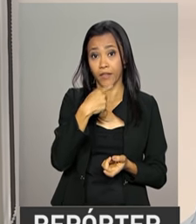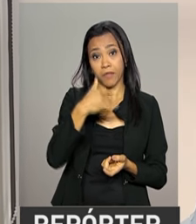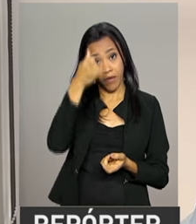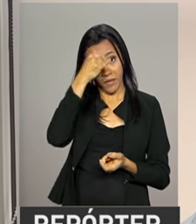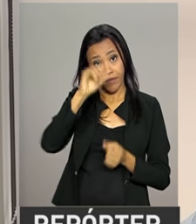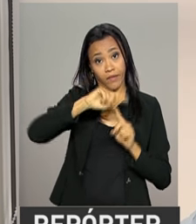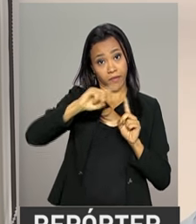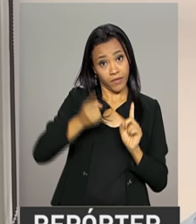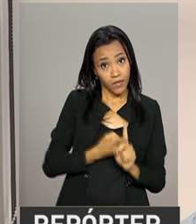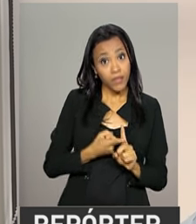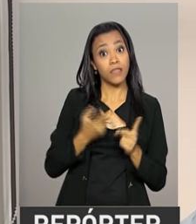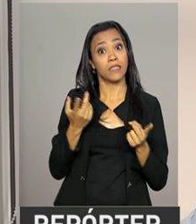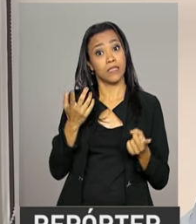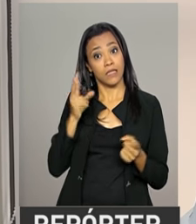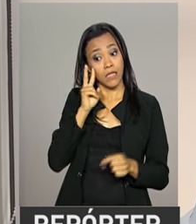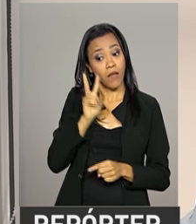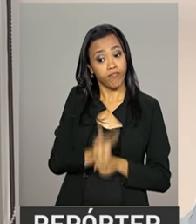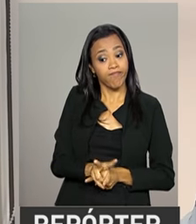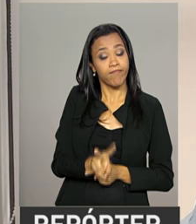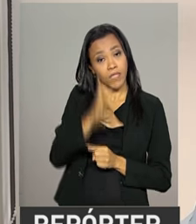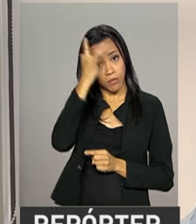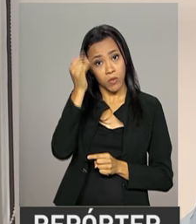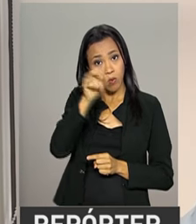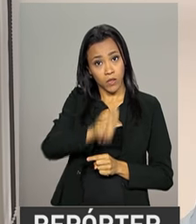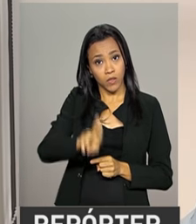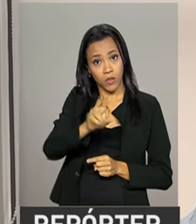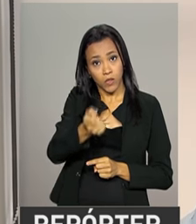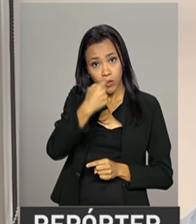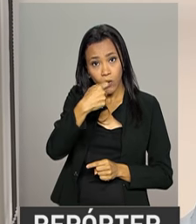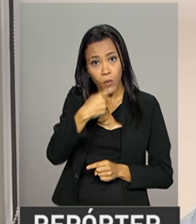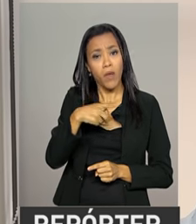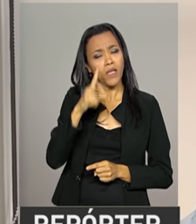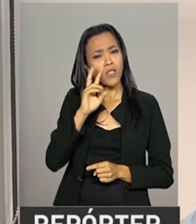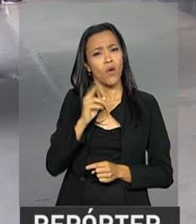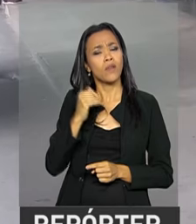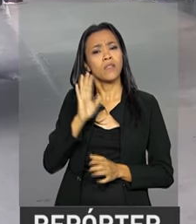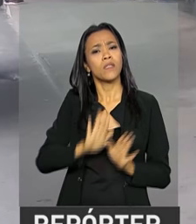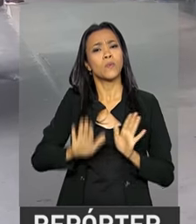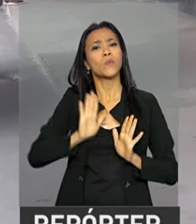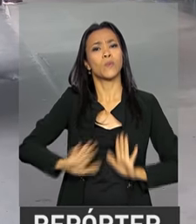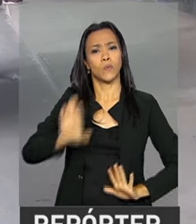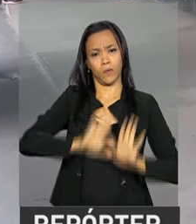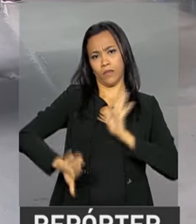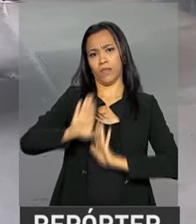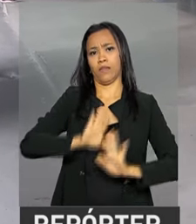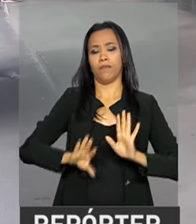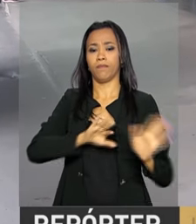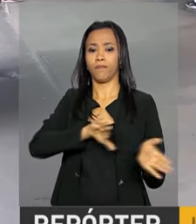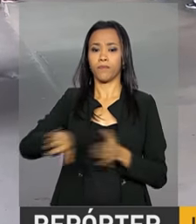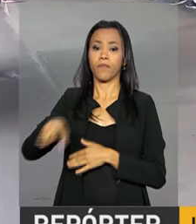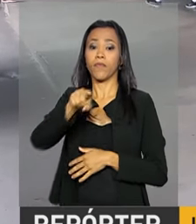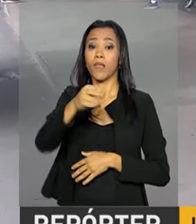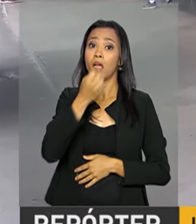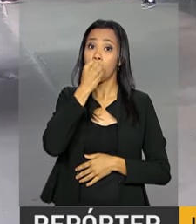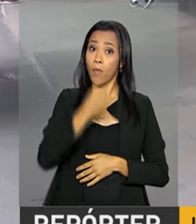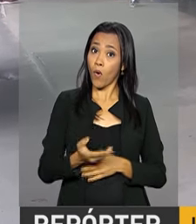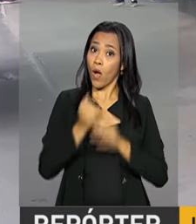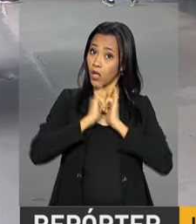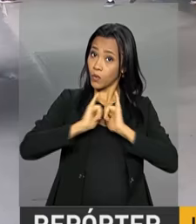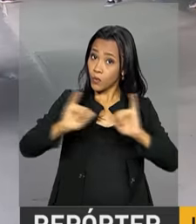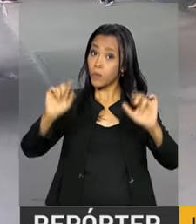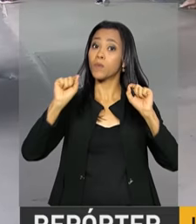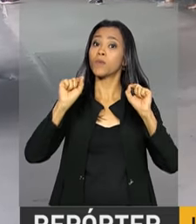sempre acompanhando essas pacientes que usam. É só fazer um acompanhamento que não vai ter problema de varizes. E a boa notícia é que o Ministério da